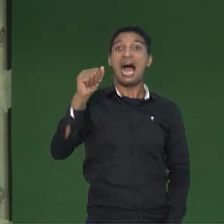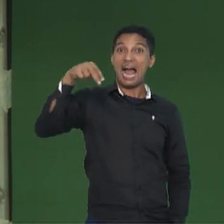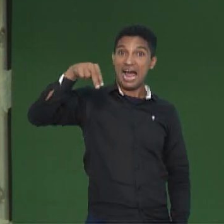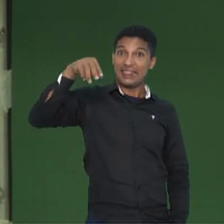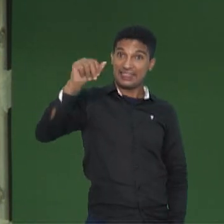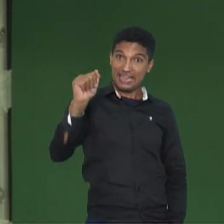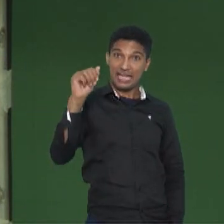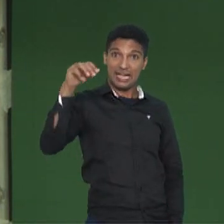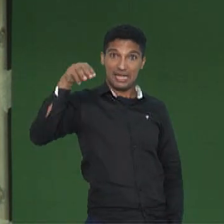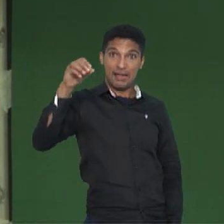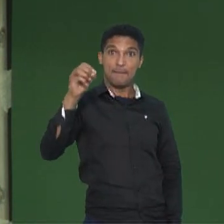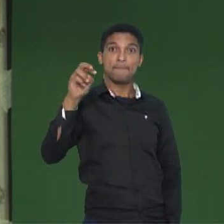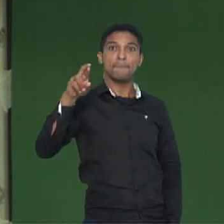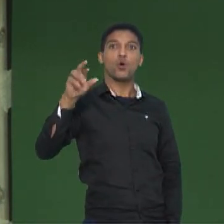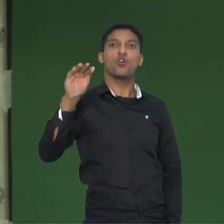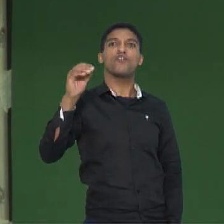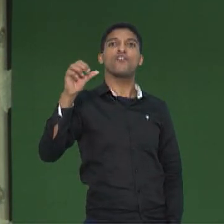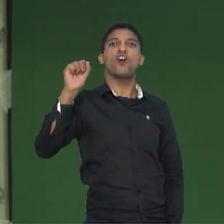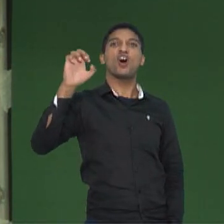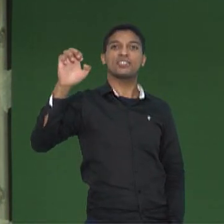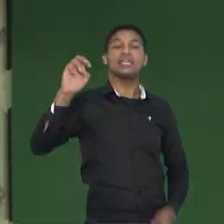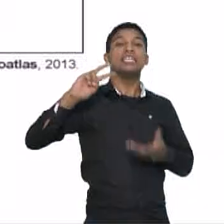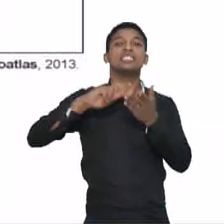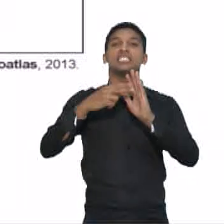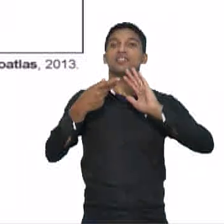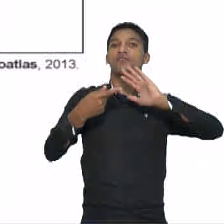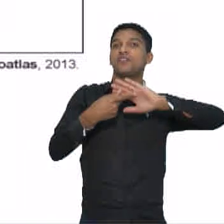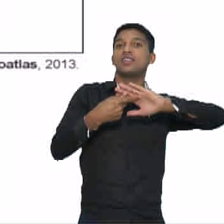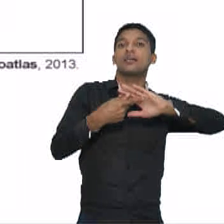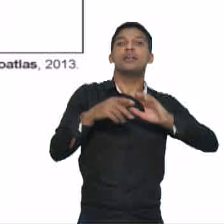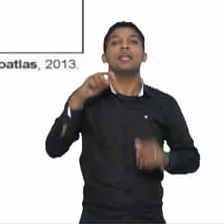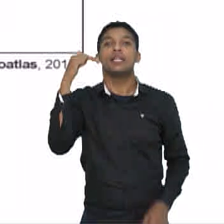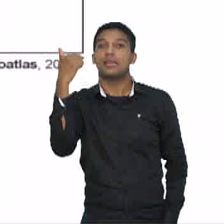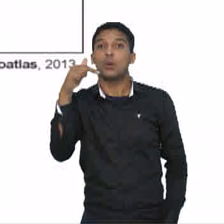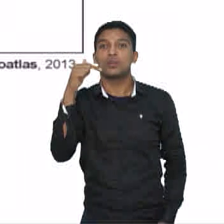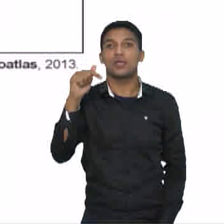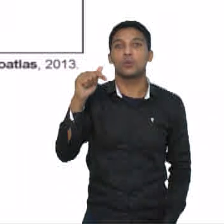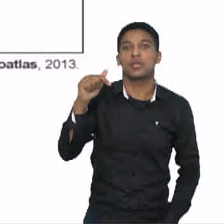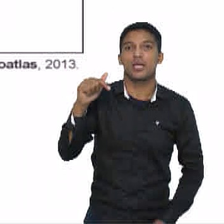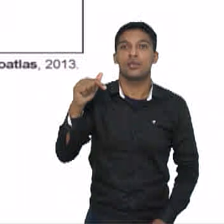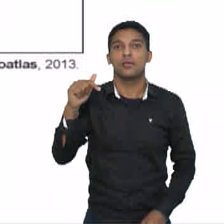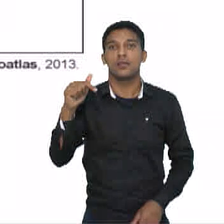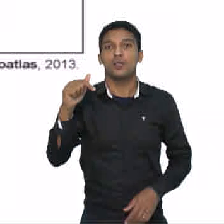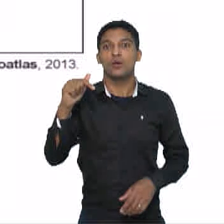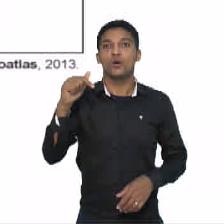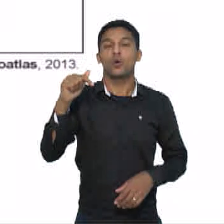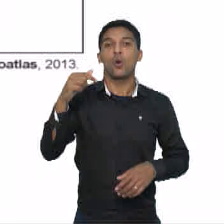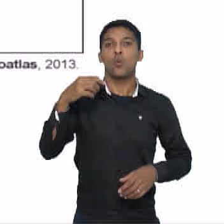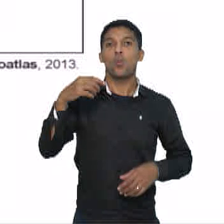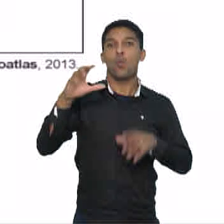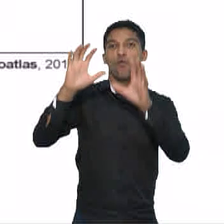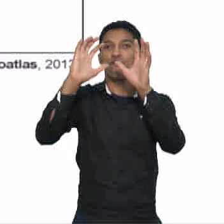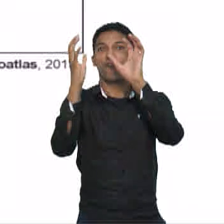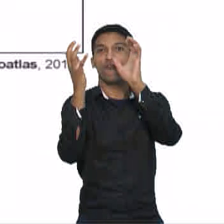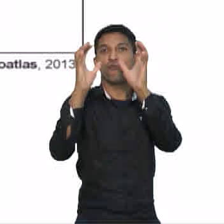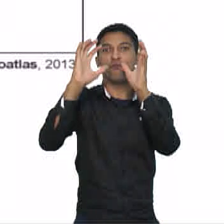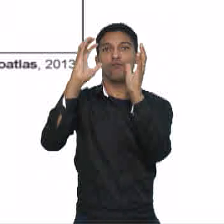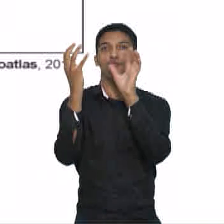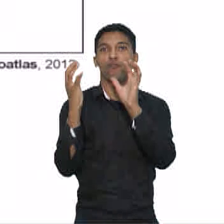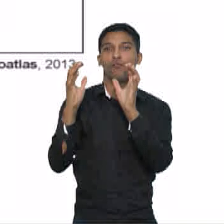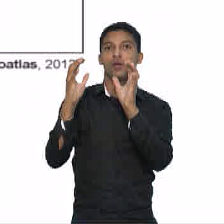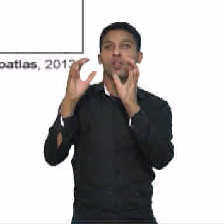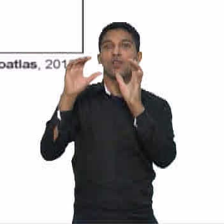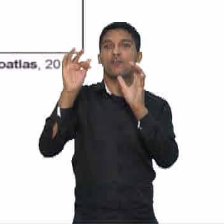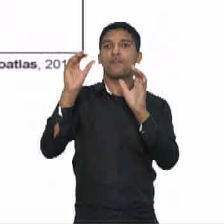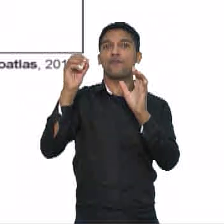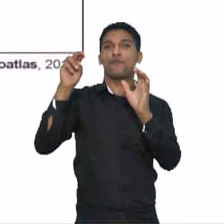anamorfose, ou seja, não tem uma forma definida. As condições de produção agrícola no Brasil são bastante heterogêneas, diversificadas, é claro.